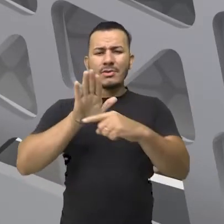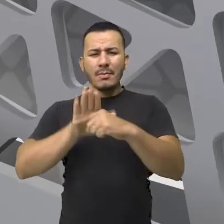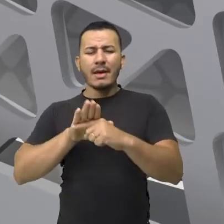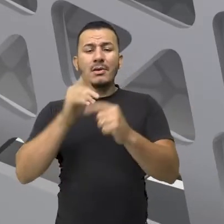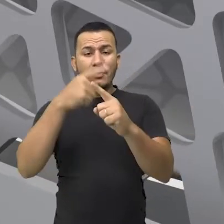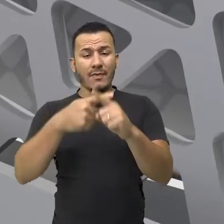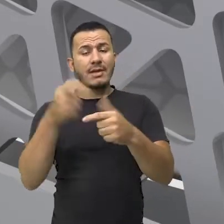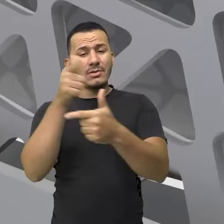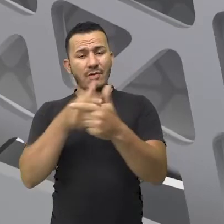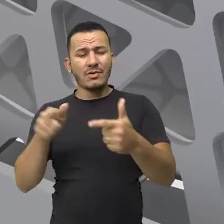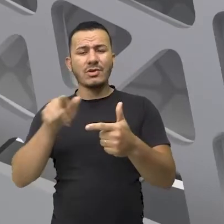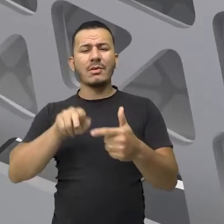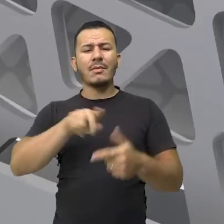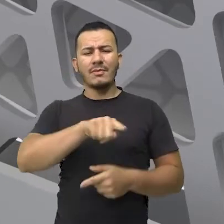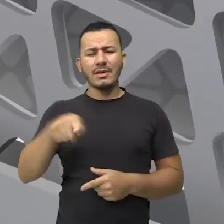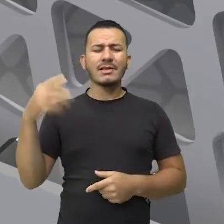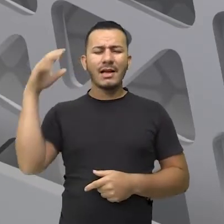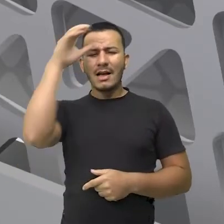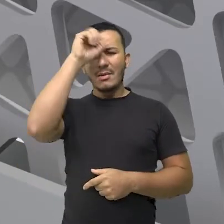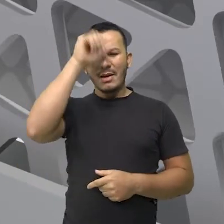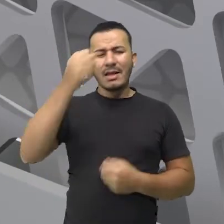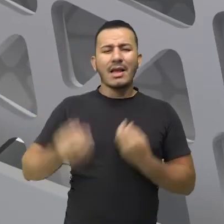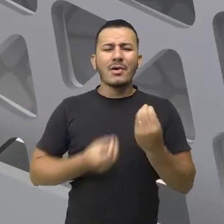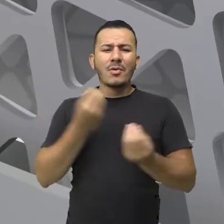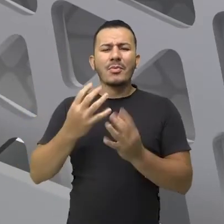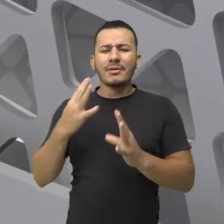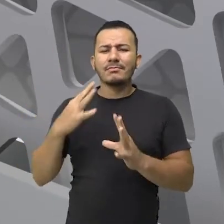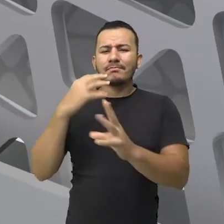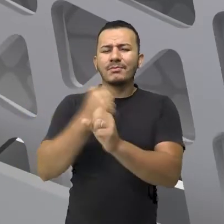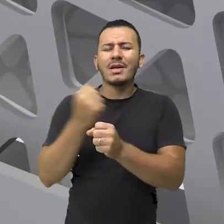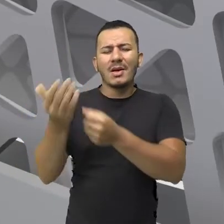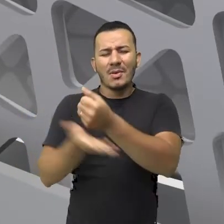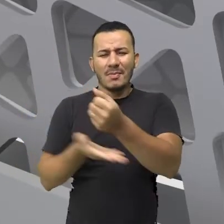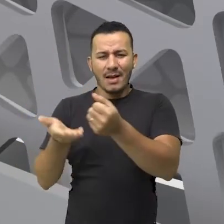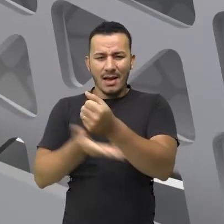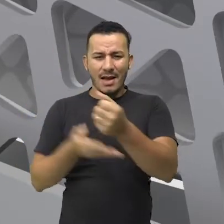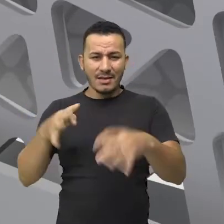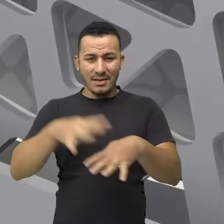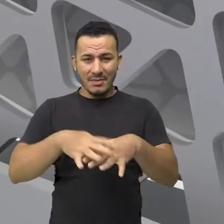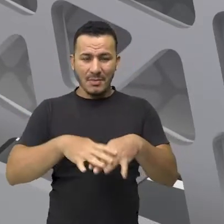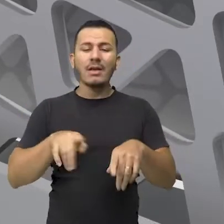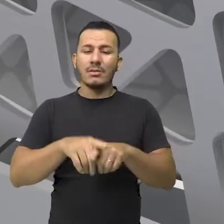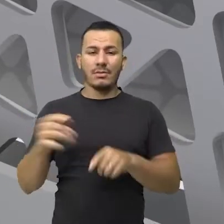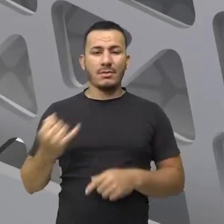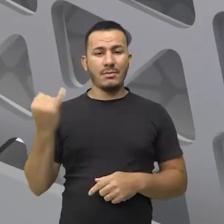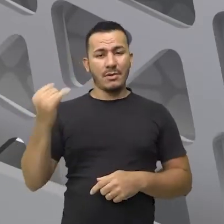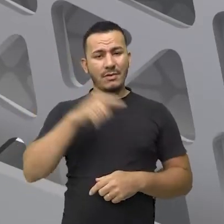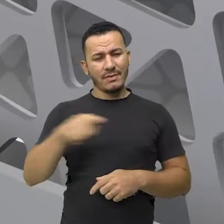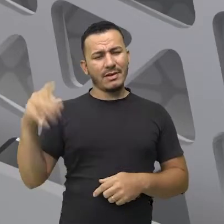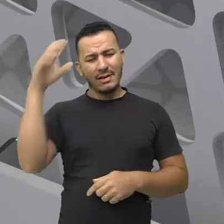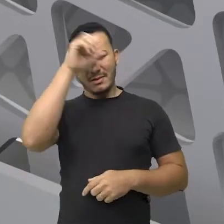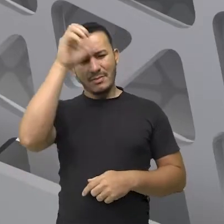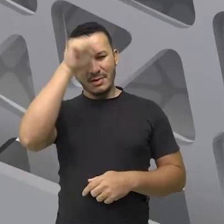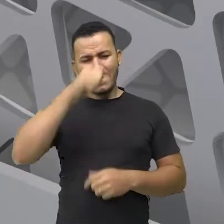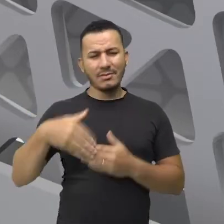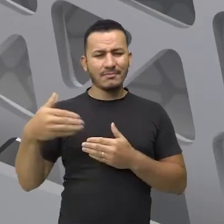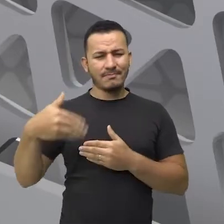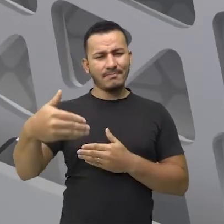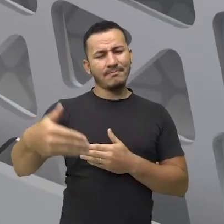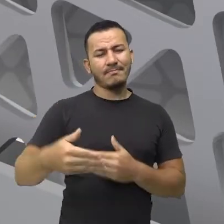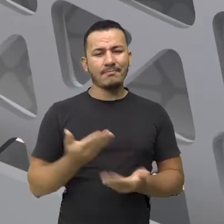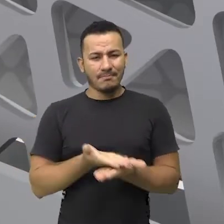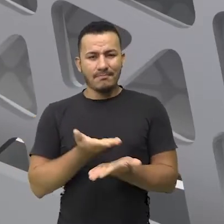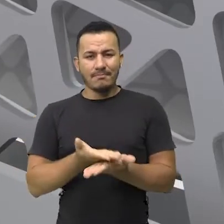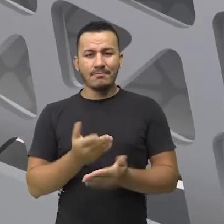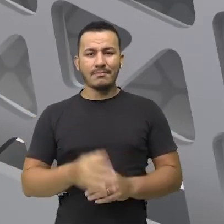na sua essência mesmo, naquilo que é o mais básico e é muito importante para você ao longo da sua vida acadêmica,